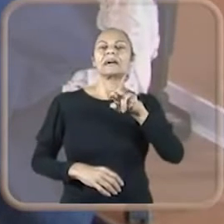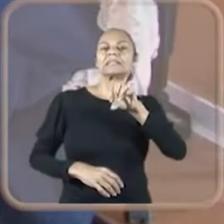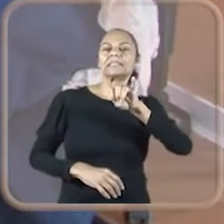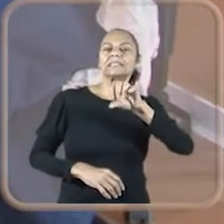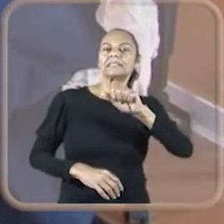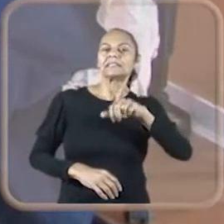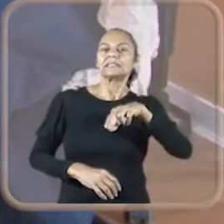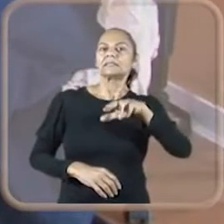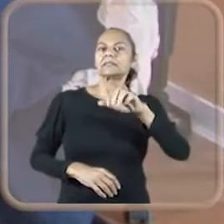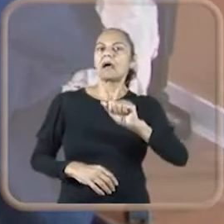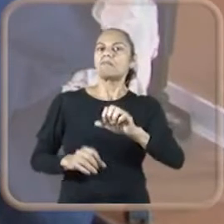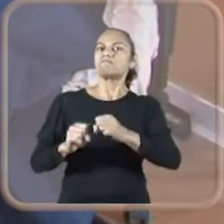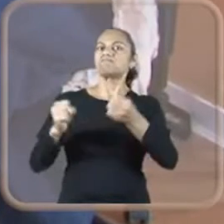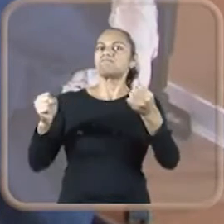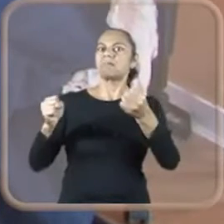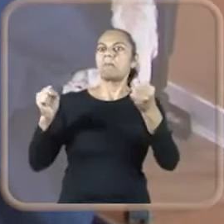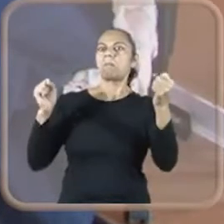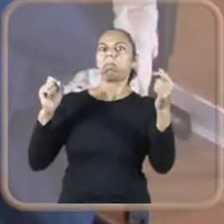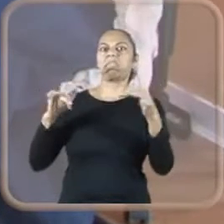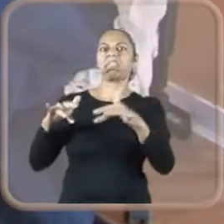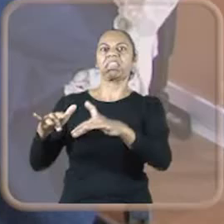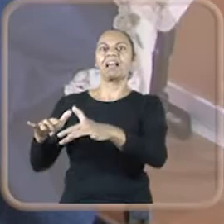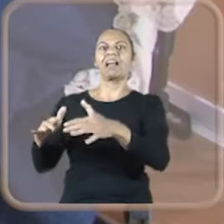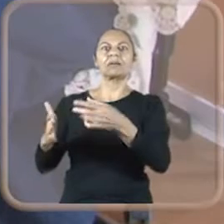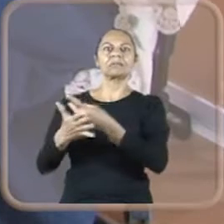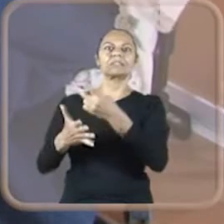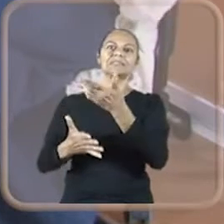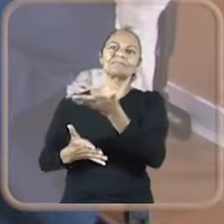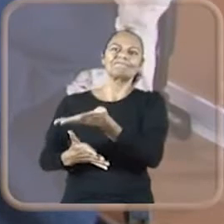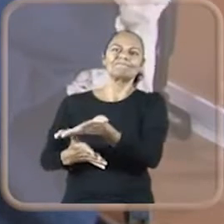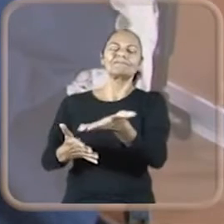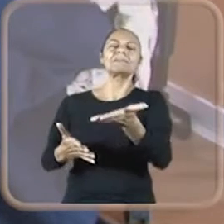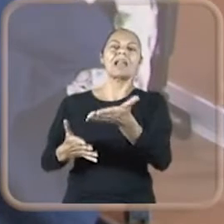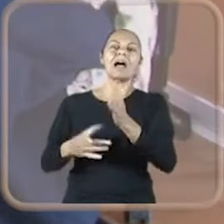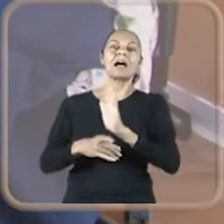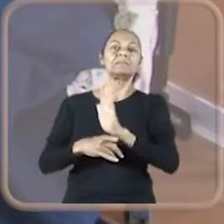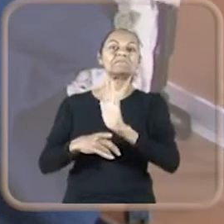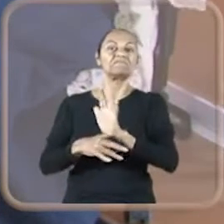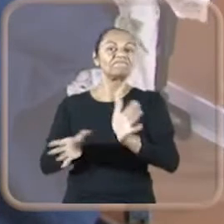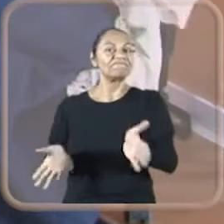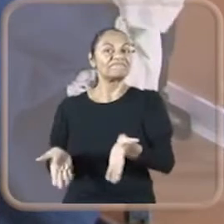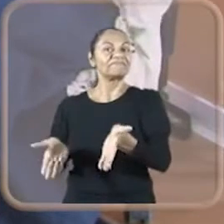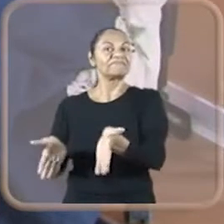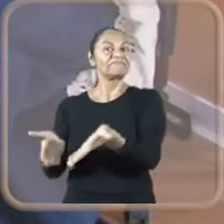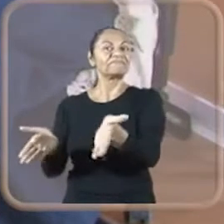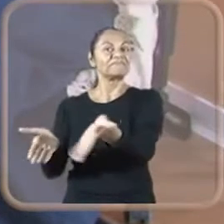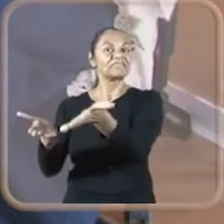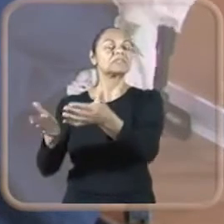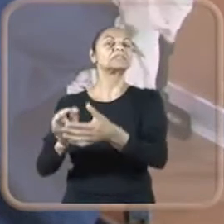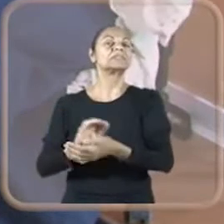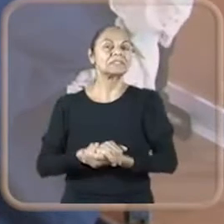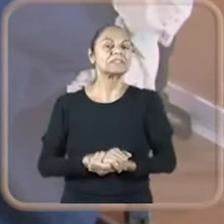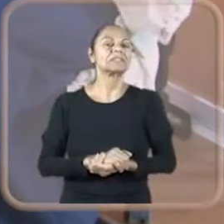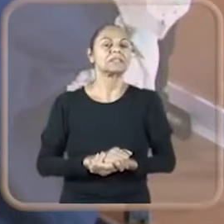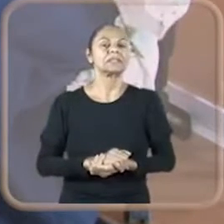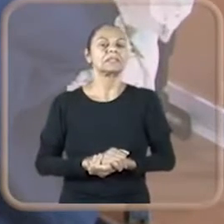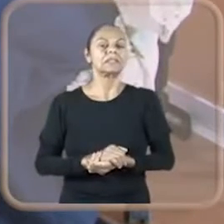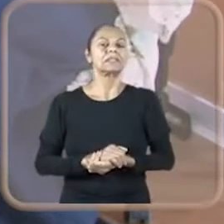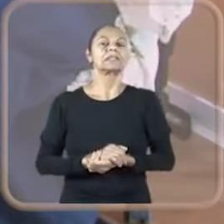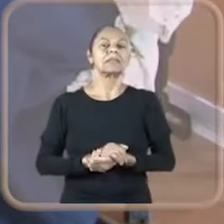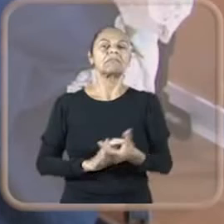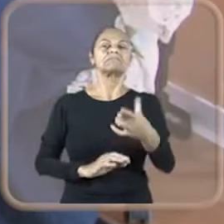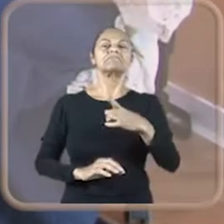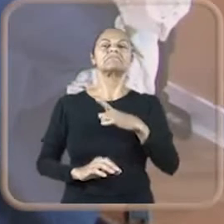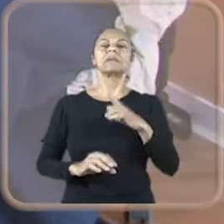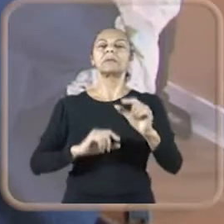comunidade. A capacidade de diálogo entre os mais novos e os mais antigos, as pessoas que ajudaram a formar os bairros, que contam as histórias dos